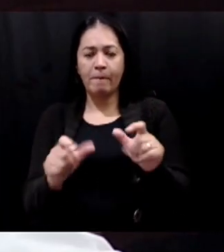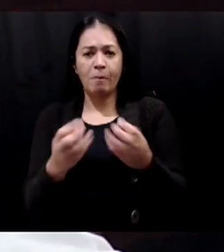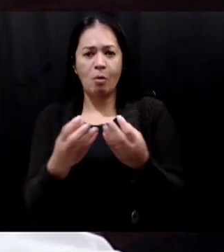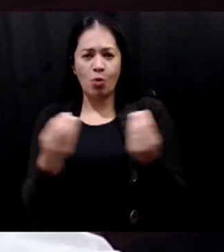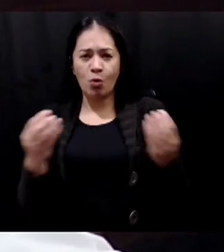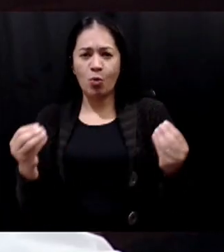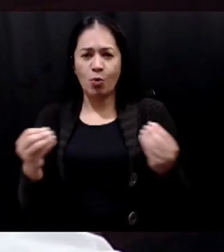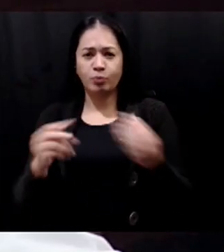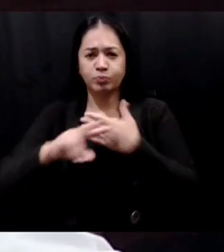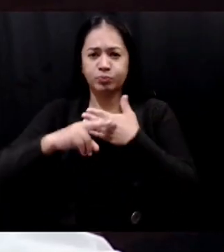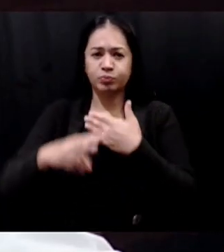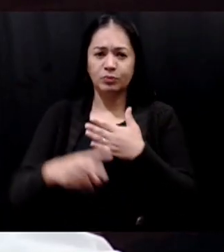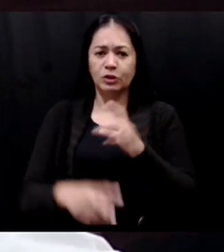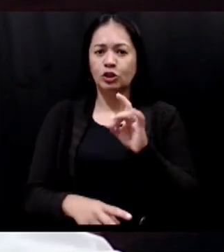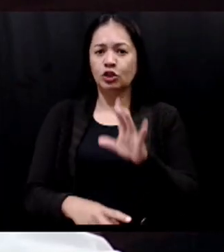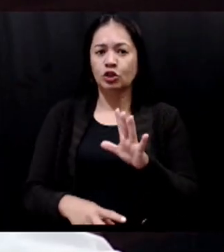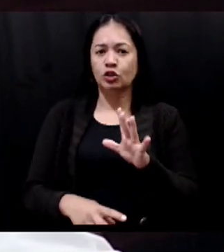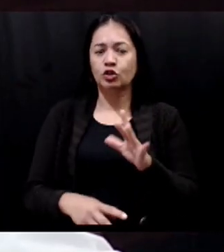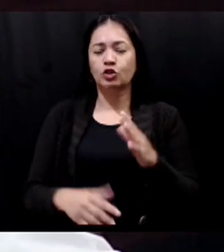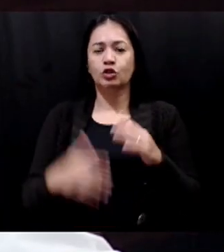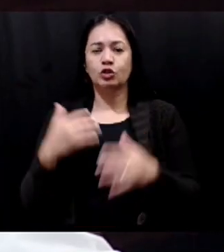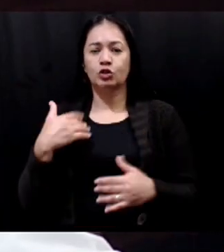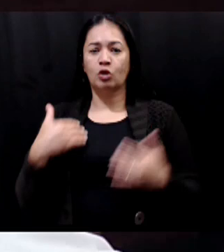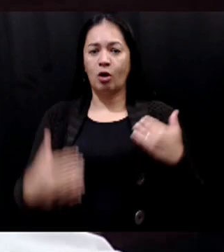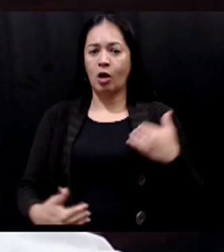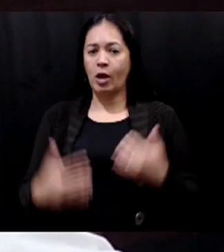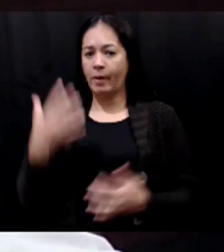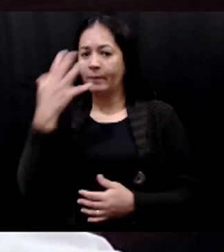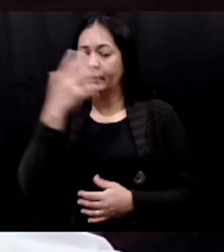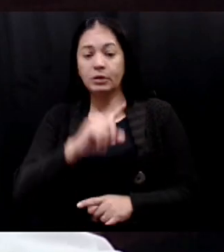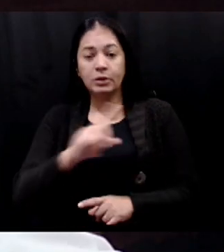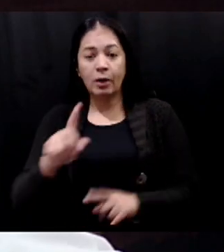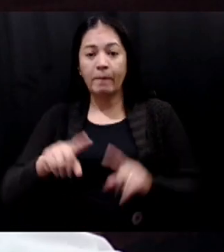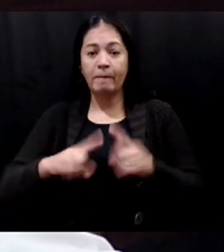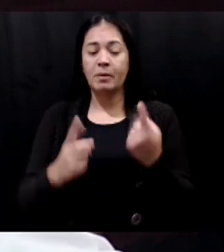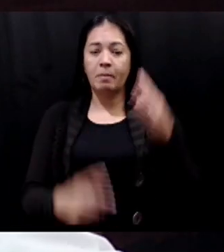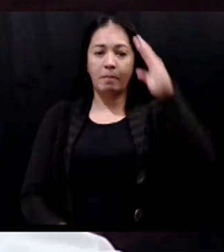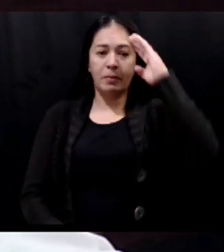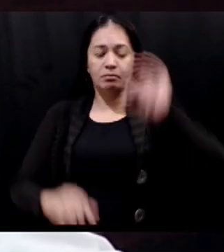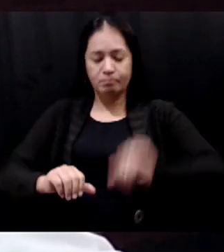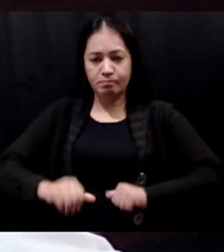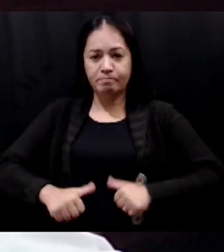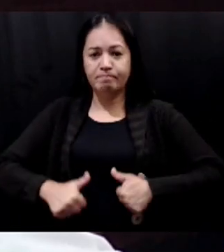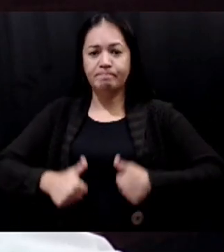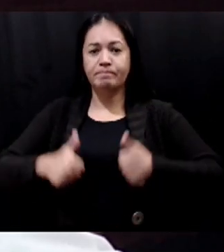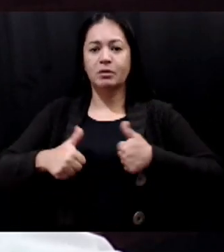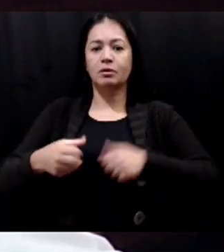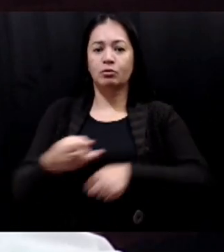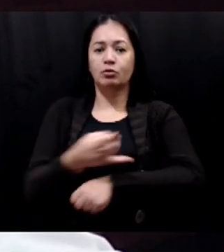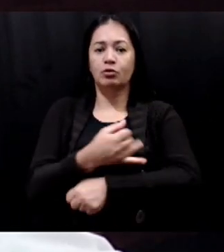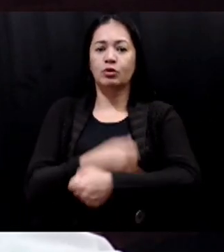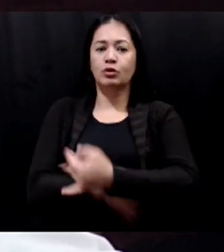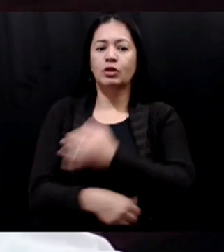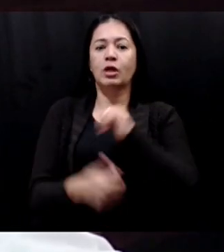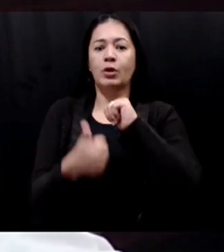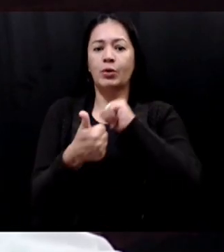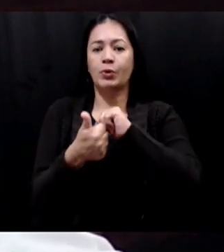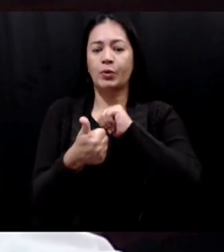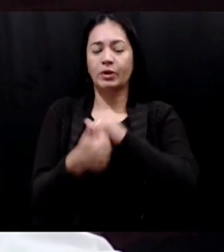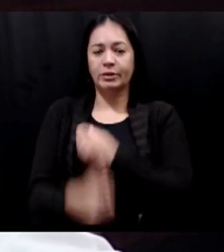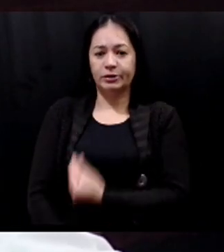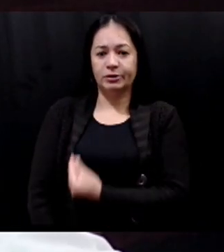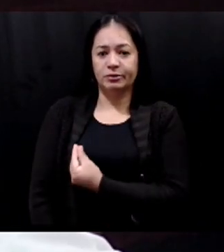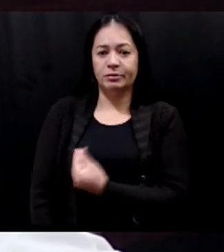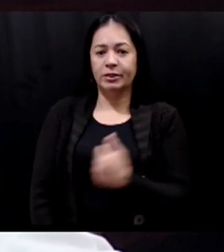em termos de aparência, mas principalmente na autoestima, nas emoções, na qualidade de vida. Eu fico muito feliz de